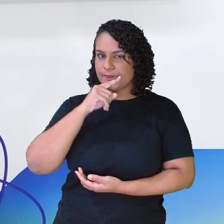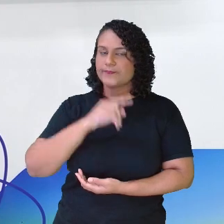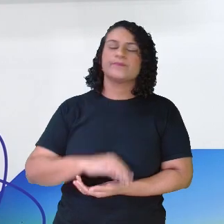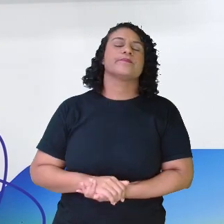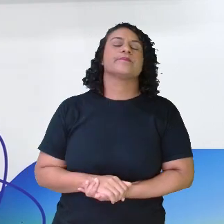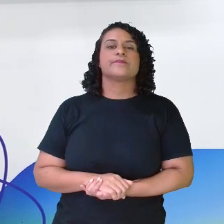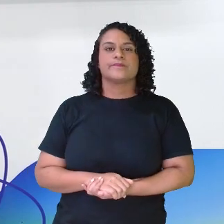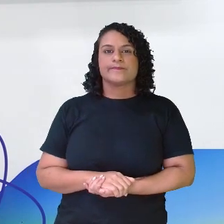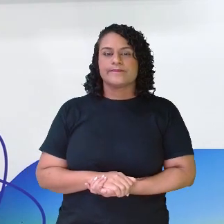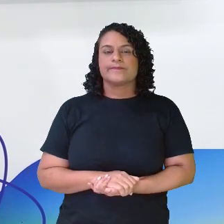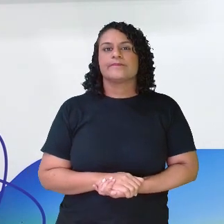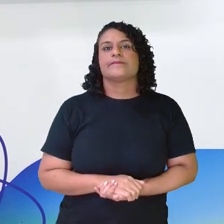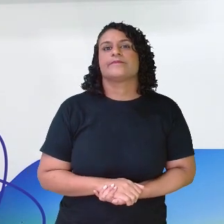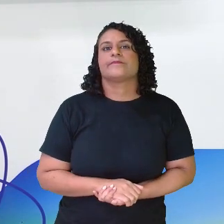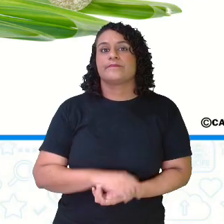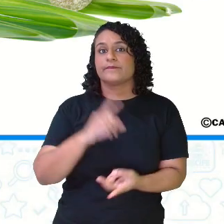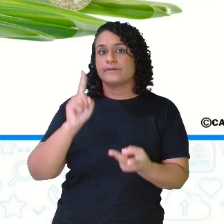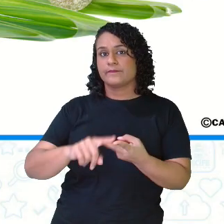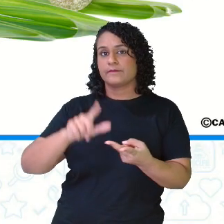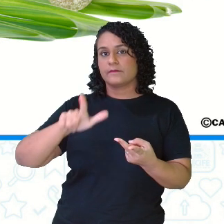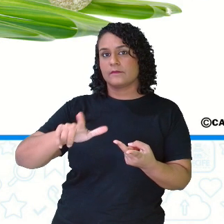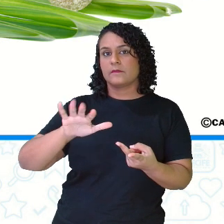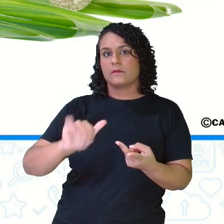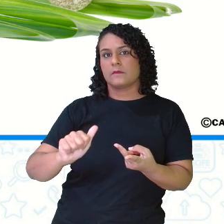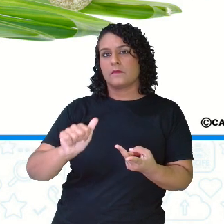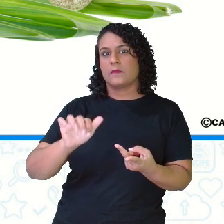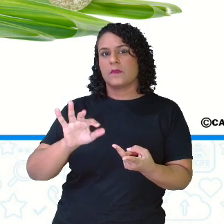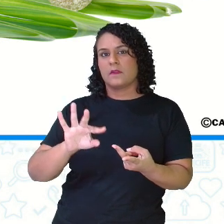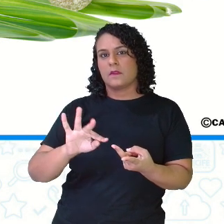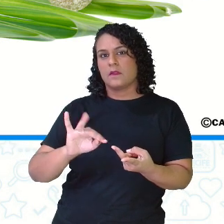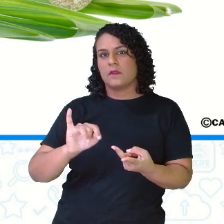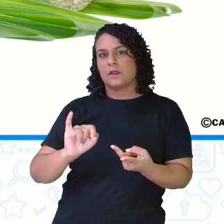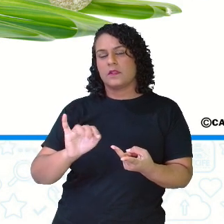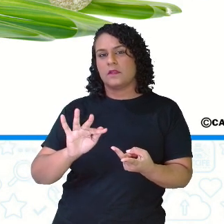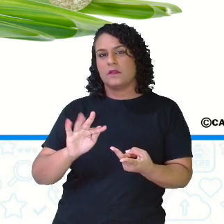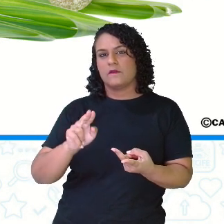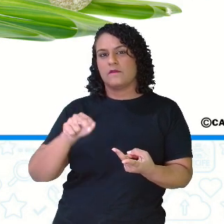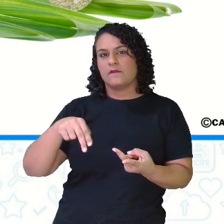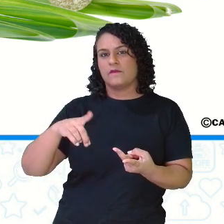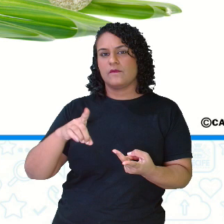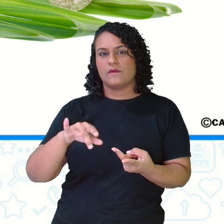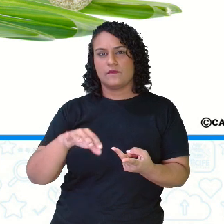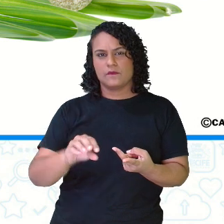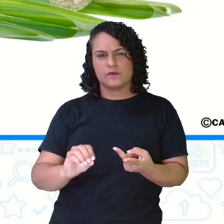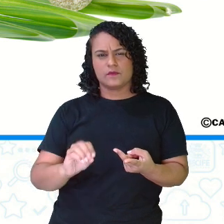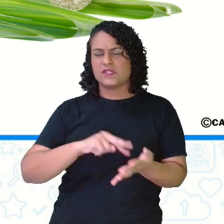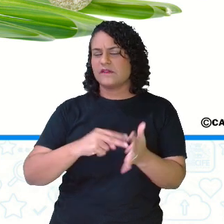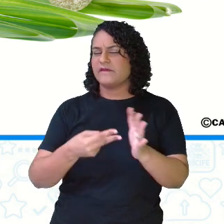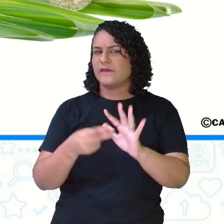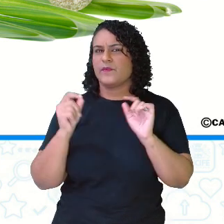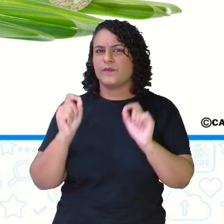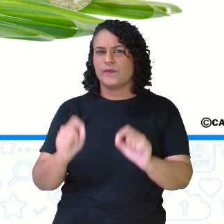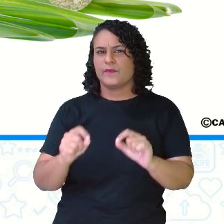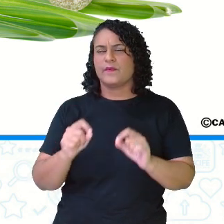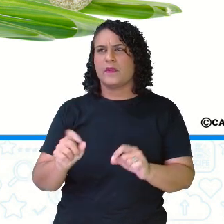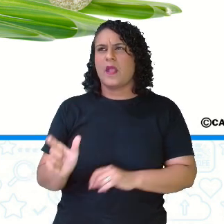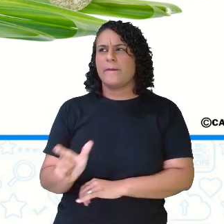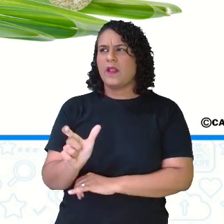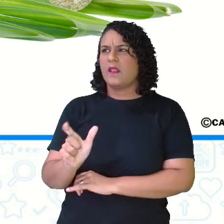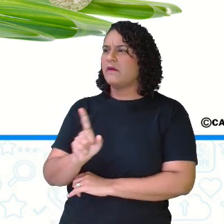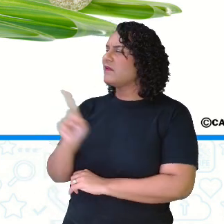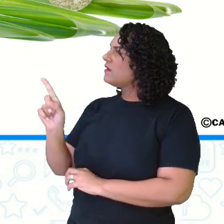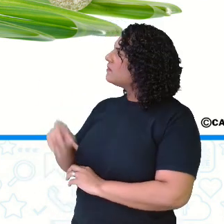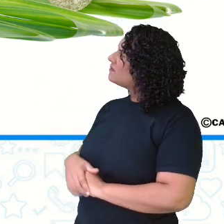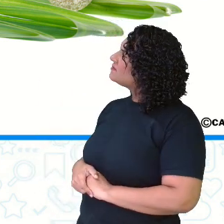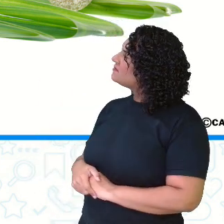coisa. Latifúndio. O que seria esse latifúndio? Quando a gente fala a palavra